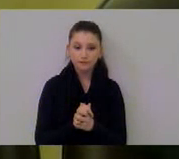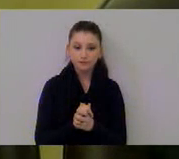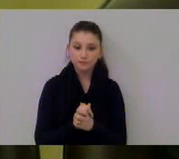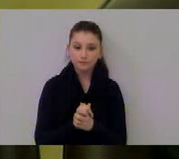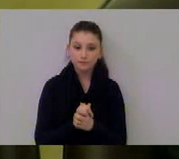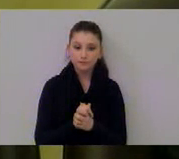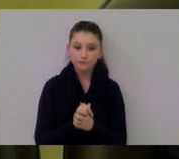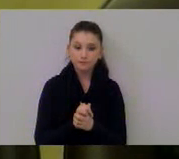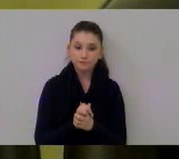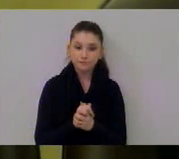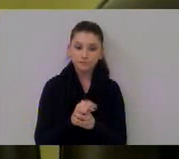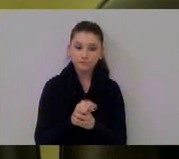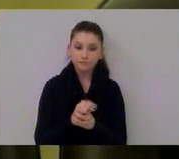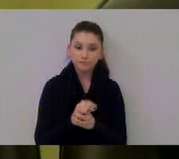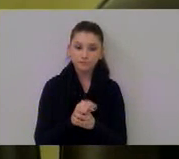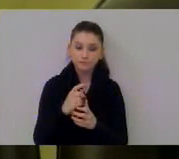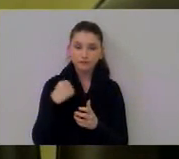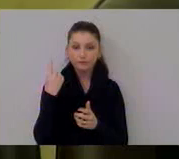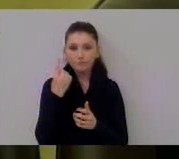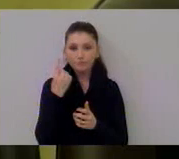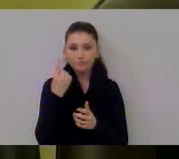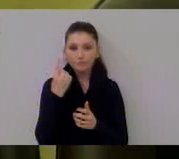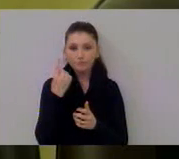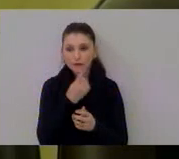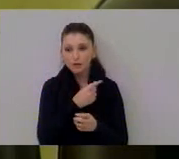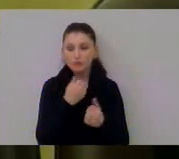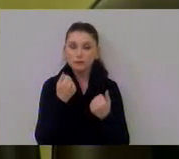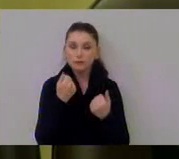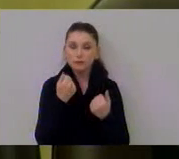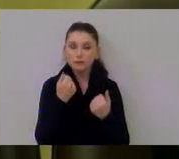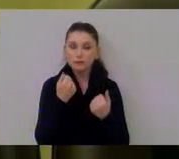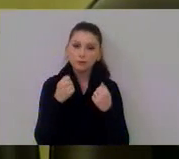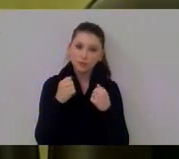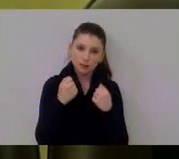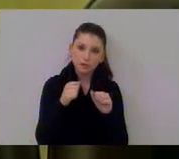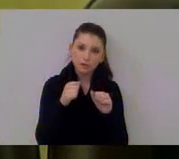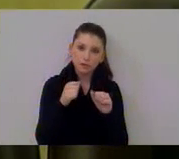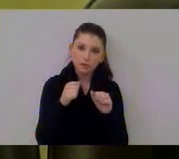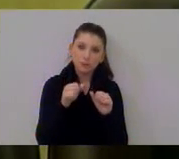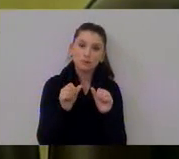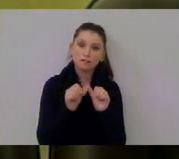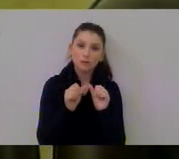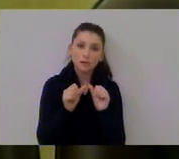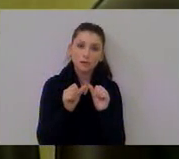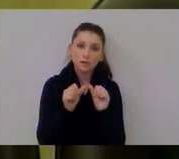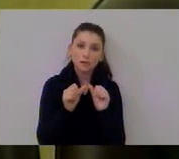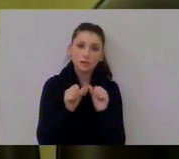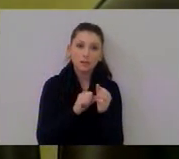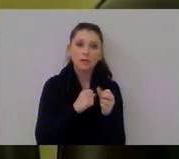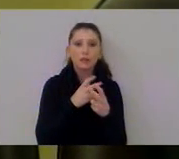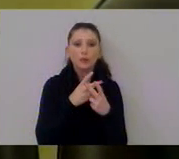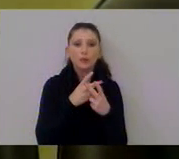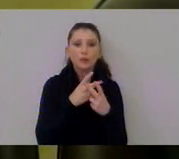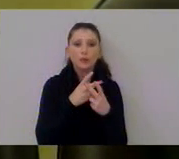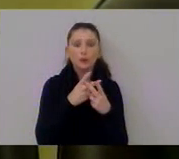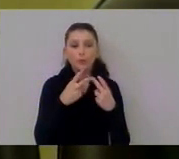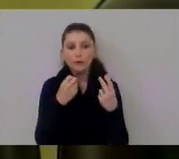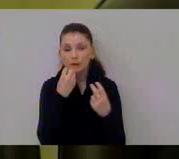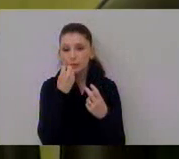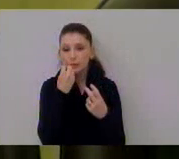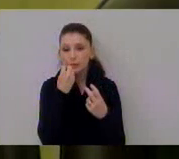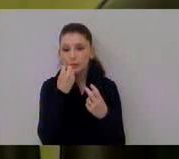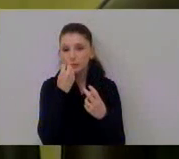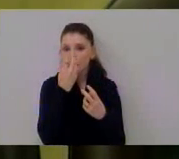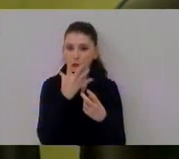precisávamos fazer algo para as nossas crianças. E eu acho que